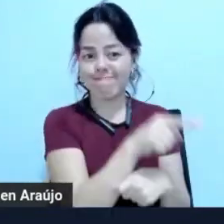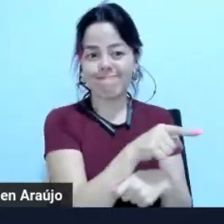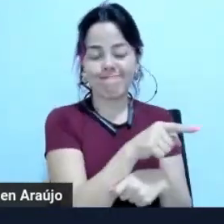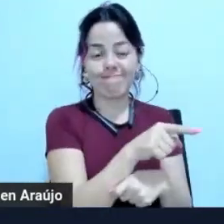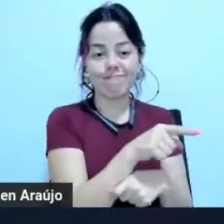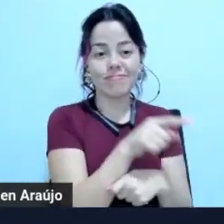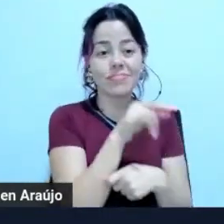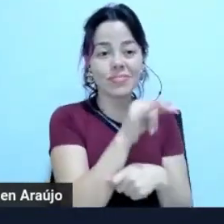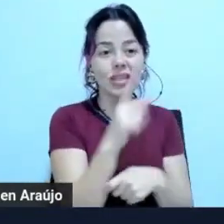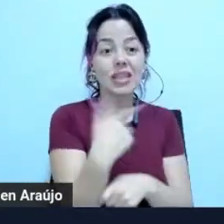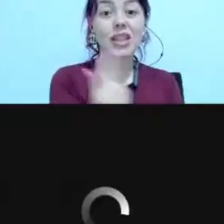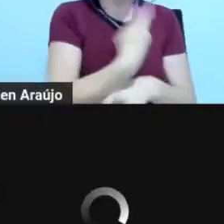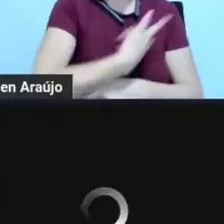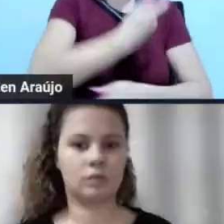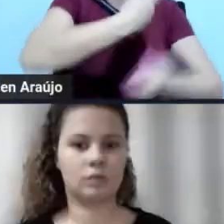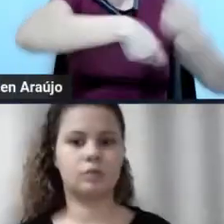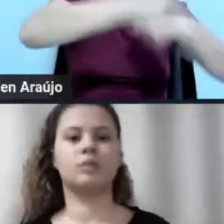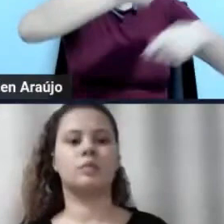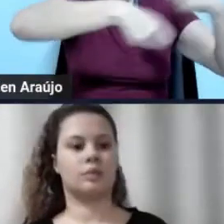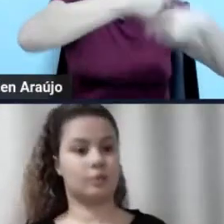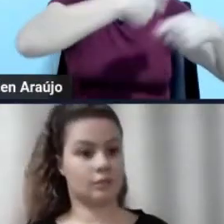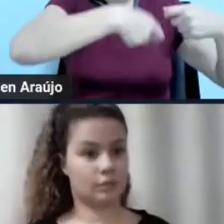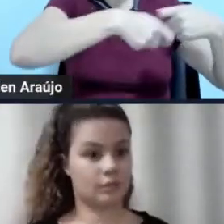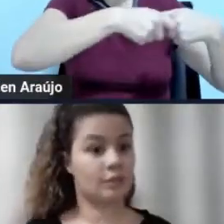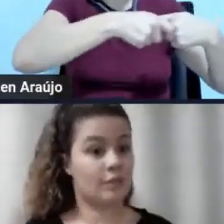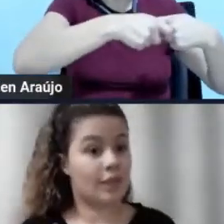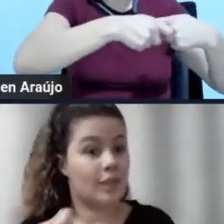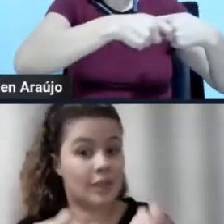sendo administrada por uma